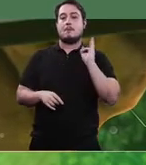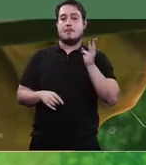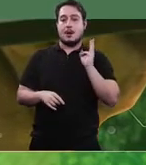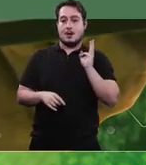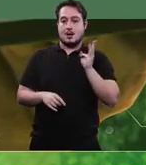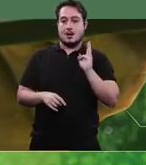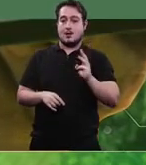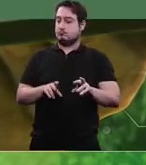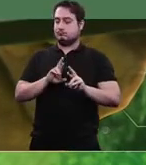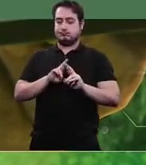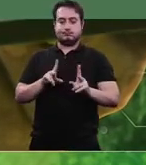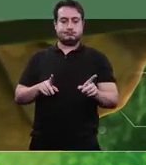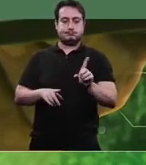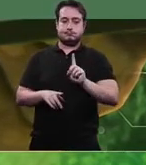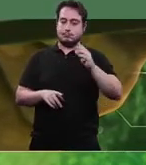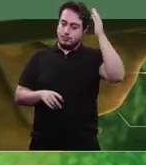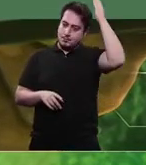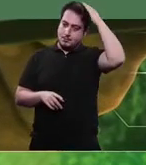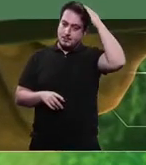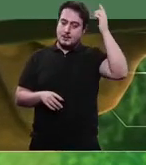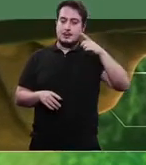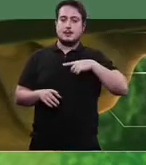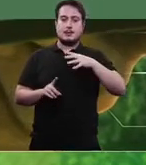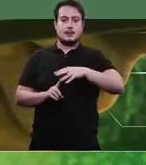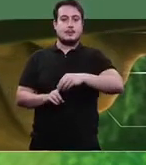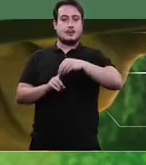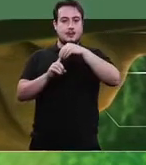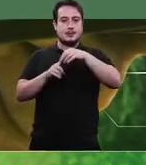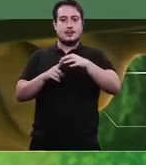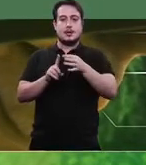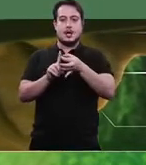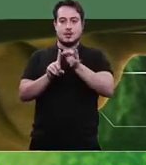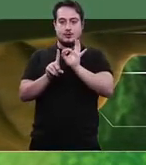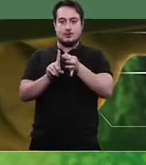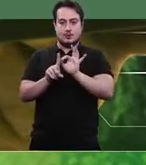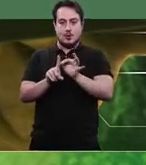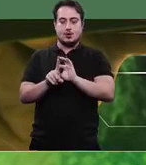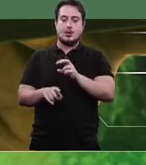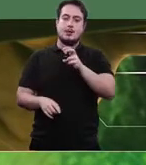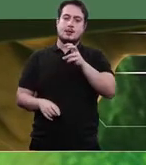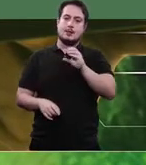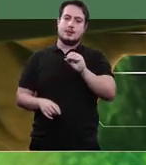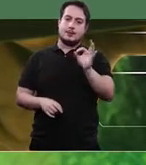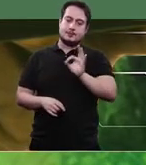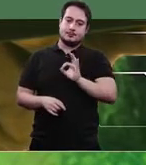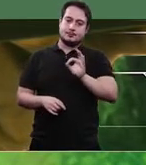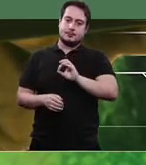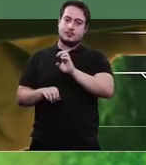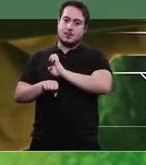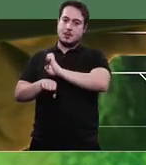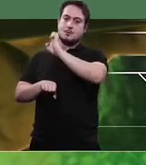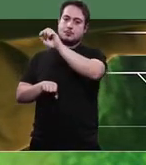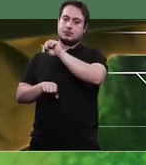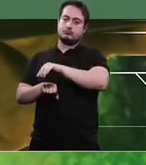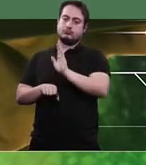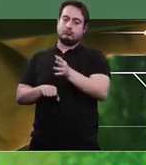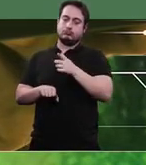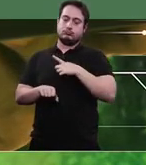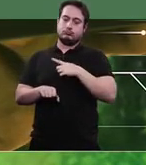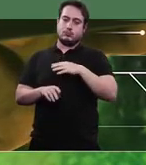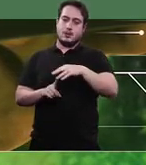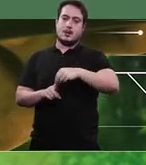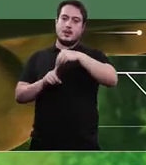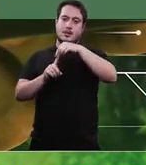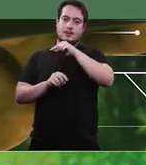não é tão diferente do Pará, a gente tem uma liderança de soja, né, com quase 50% das exportações do Maranhão sendo lideradas